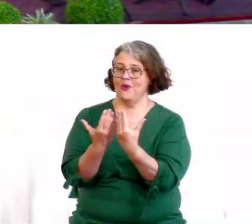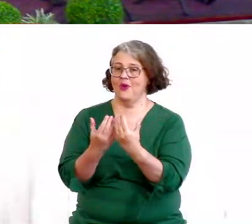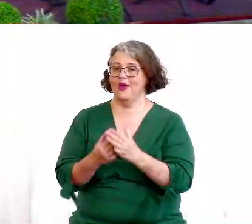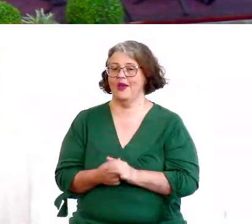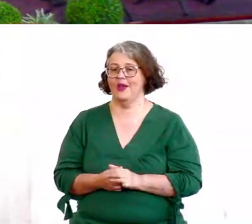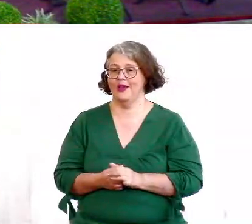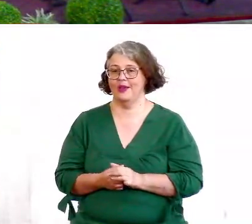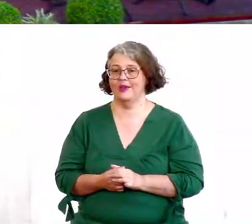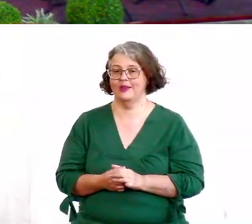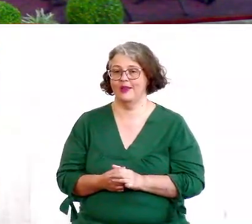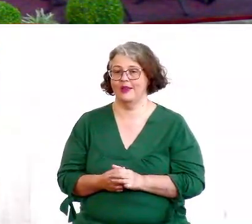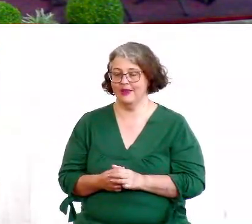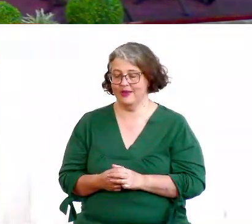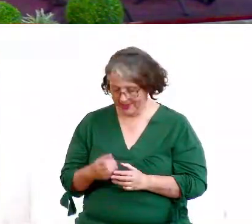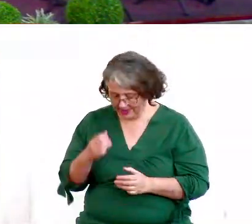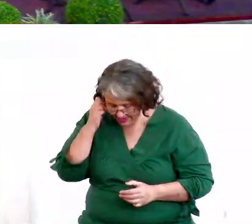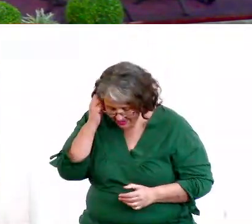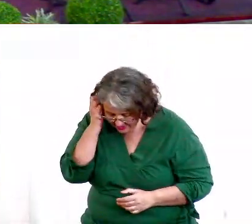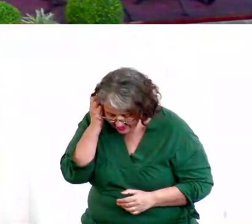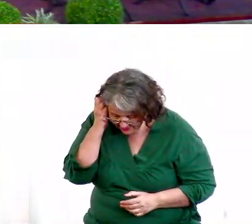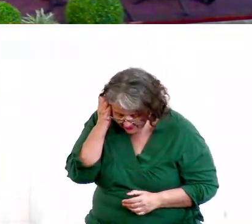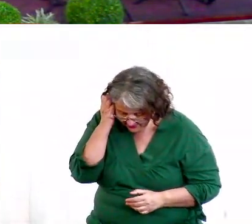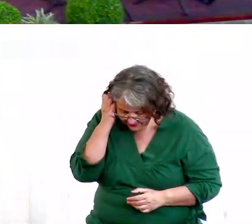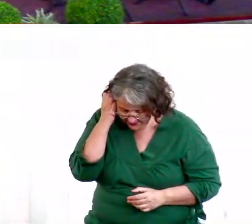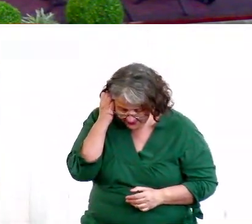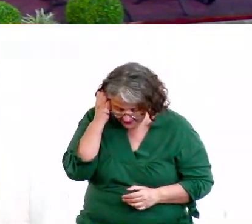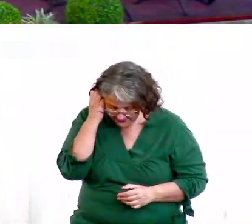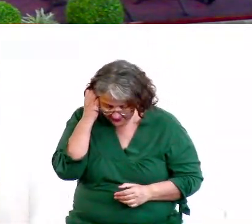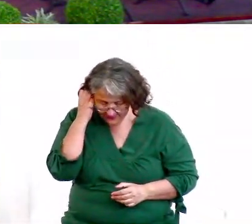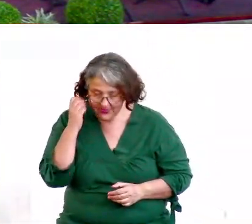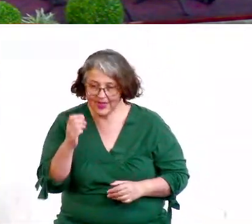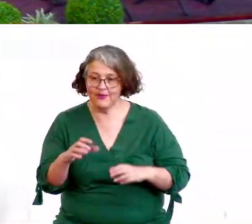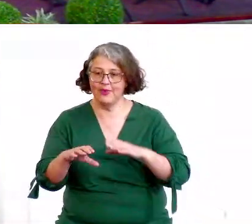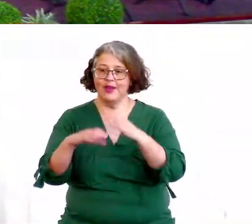da mocidade, com a cantata Experiência com